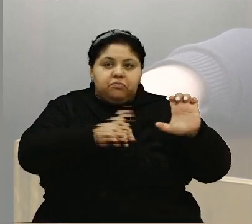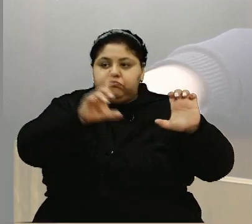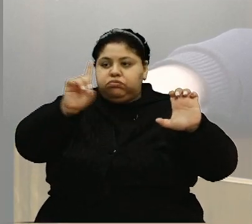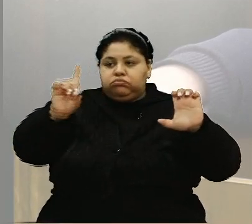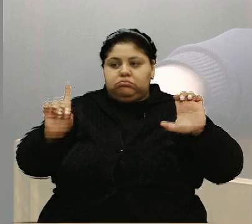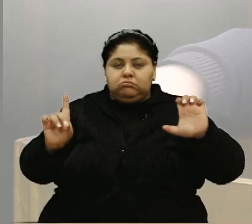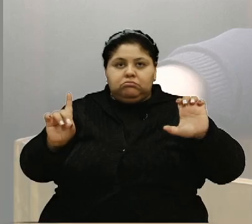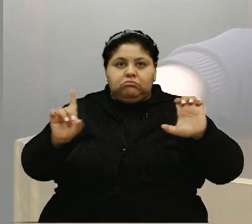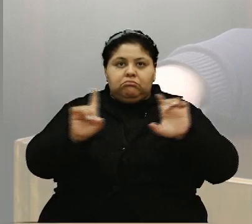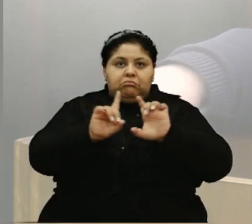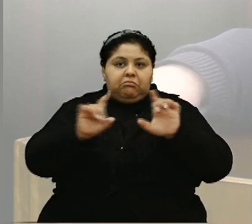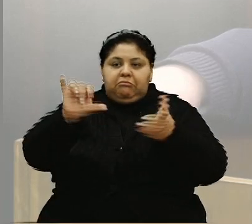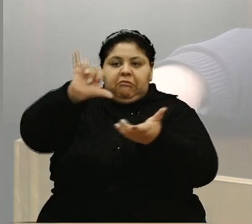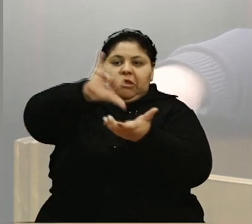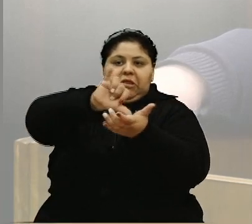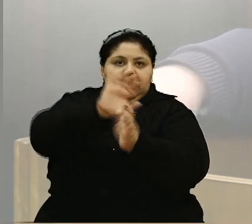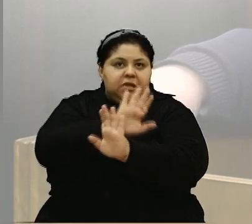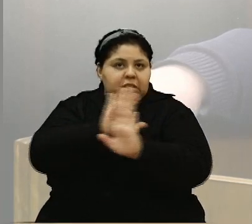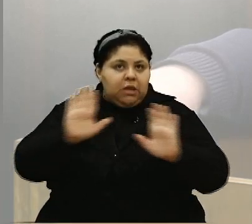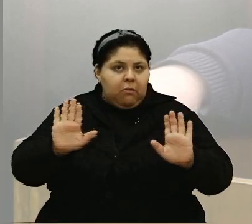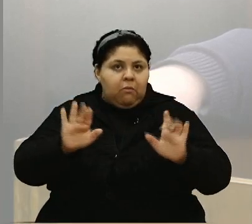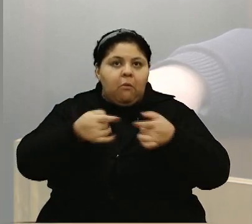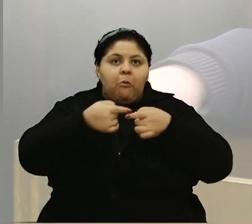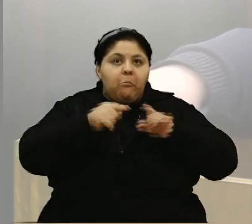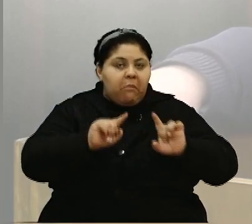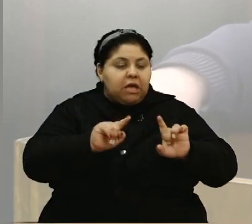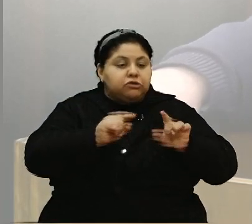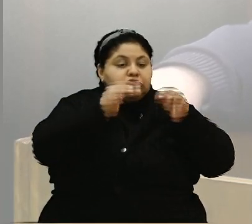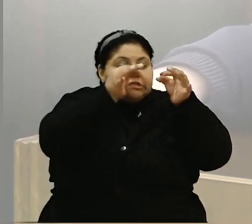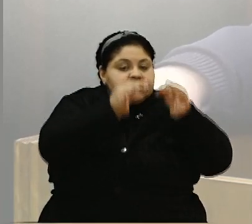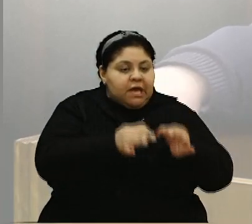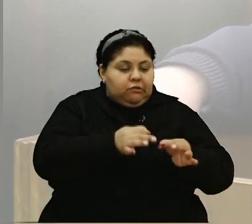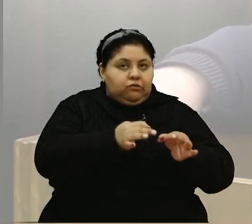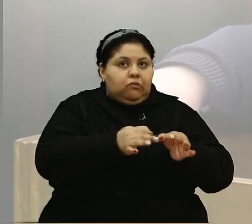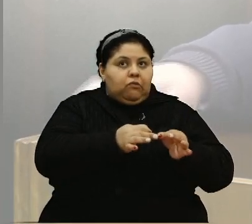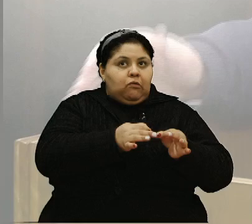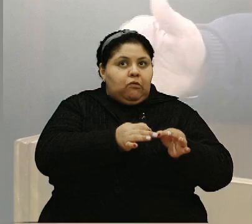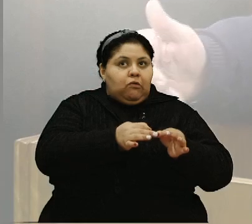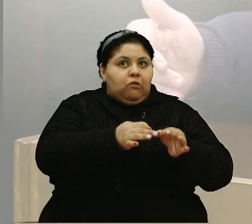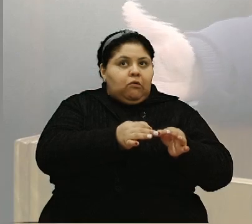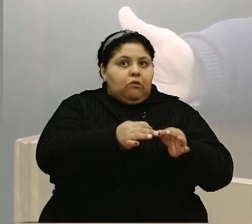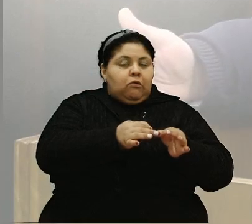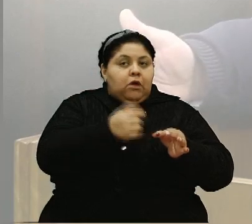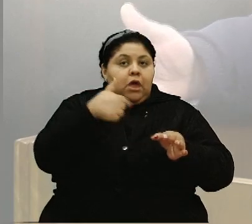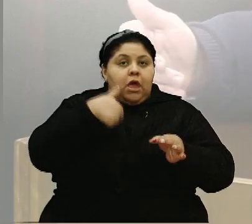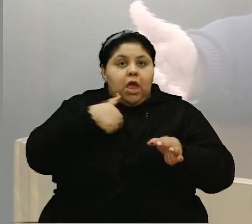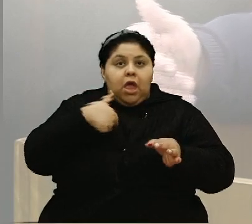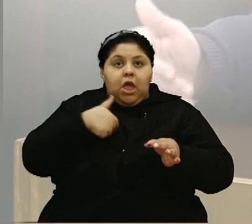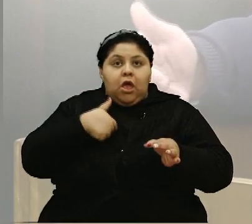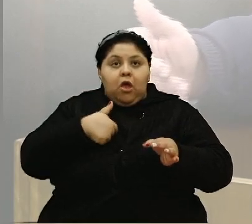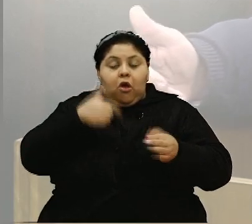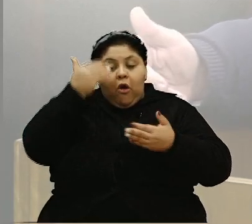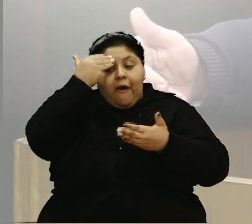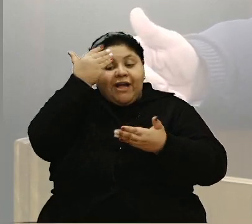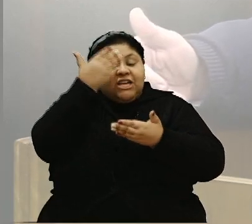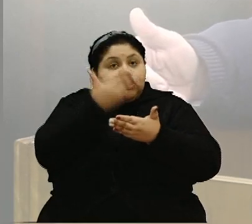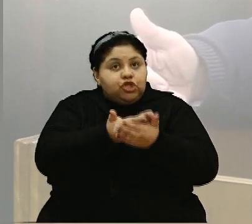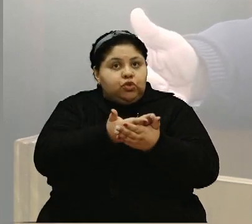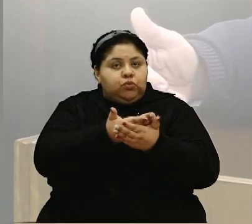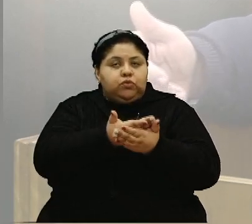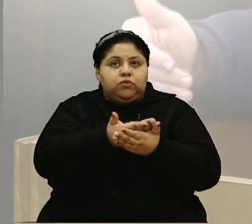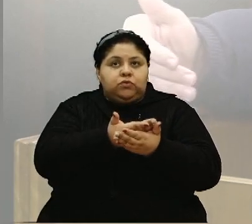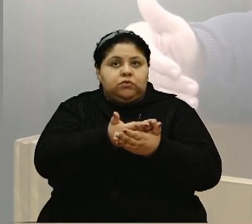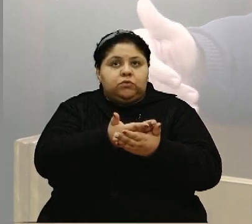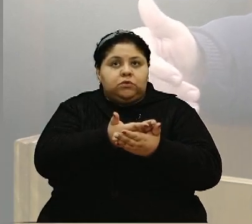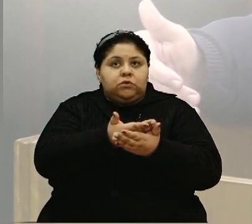direitista, ou centrista, mas algo que funcione. Então, eu quero muito crer, de